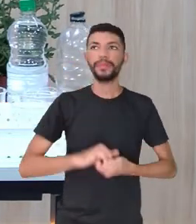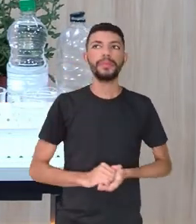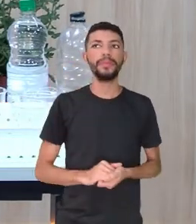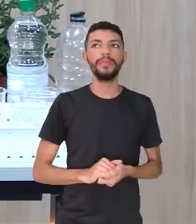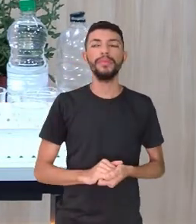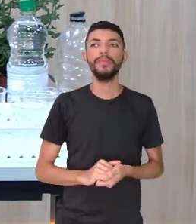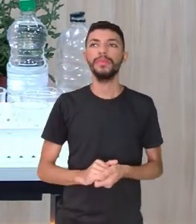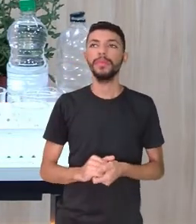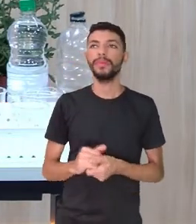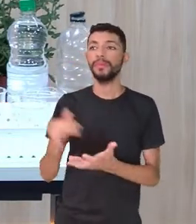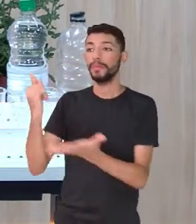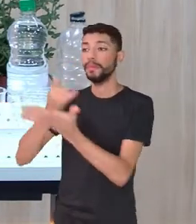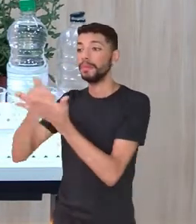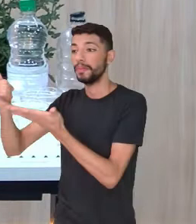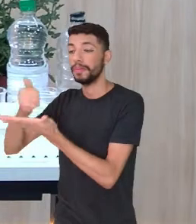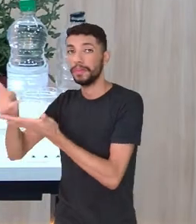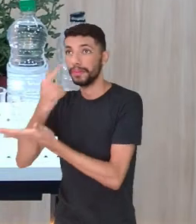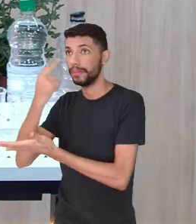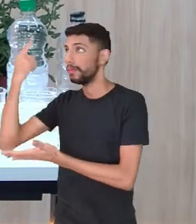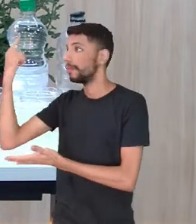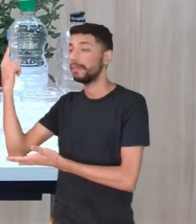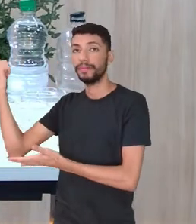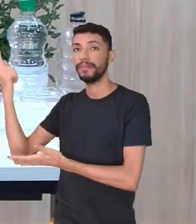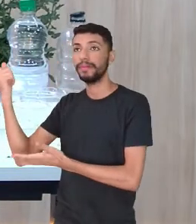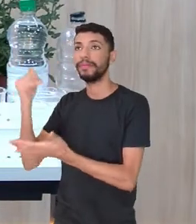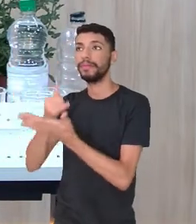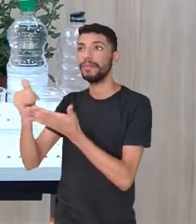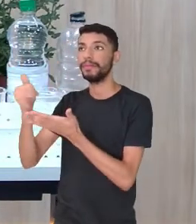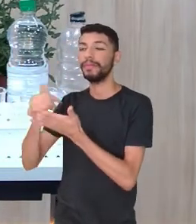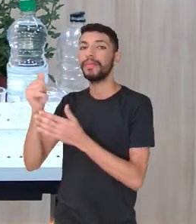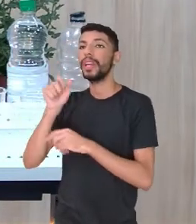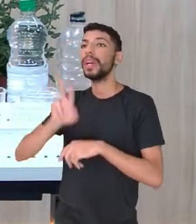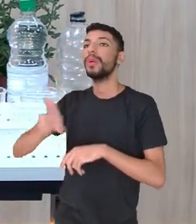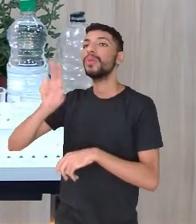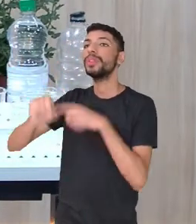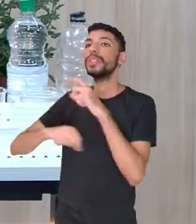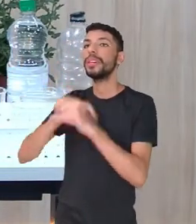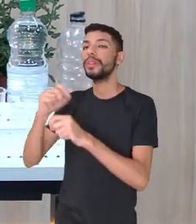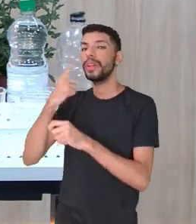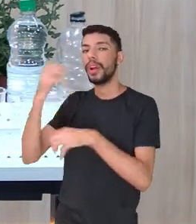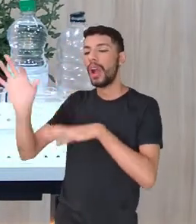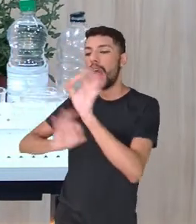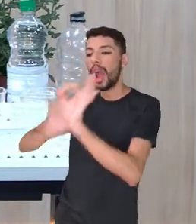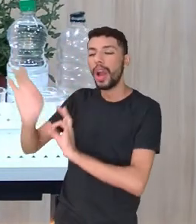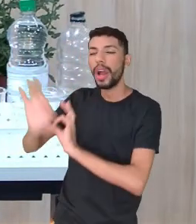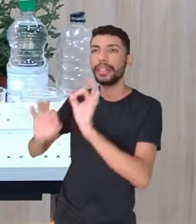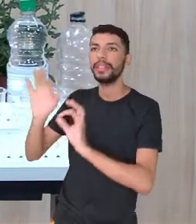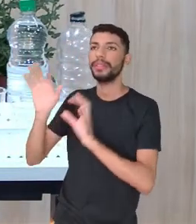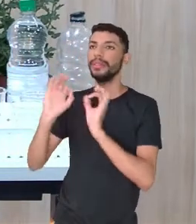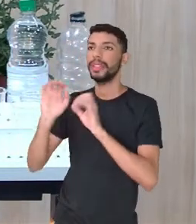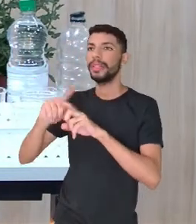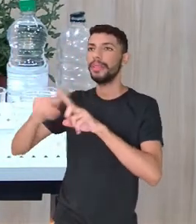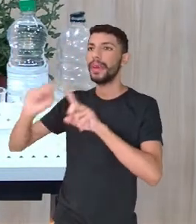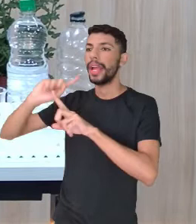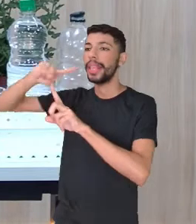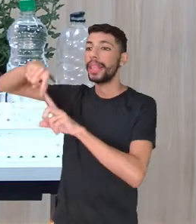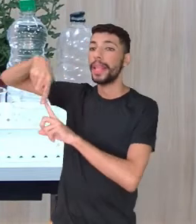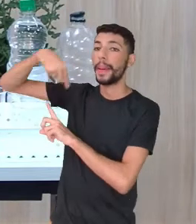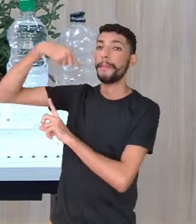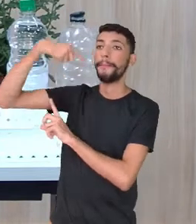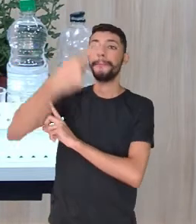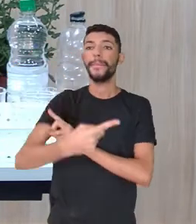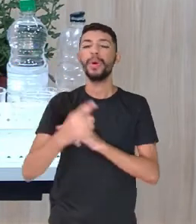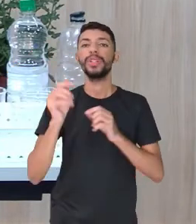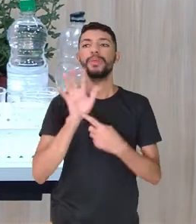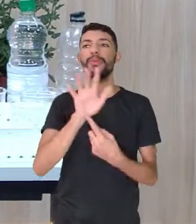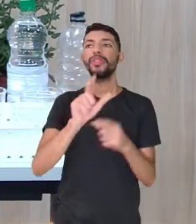ali, olha, bem aqui, ó, eu coloquei para vocês essa organização. Mas depois eu estou trazendo a